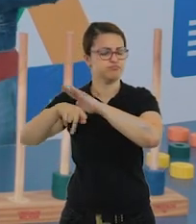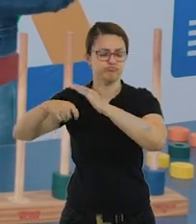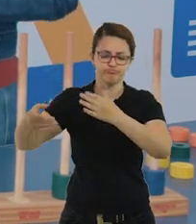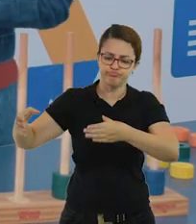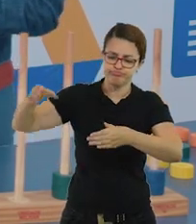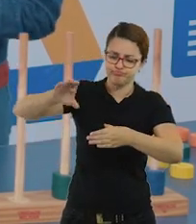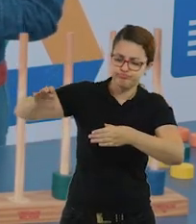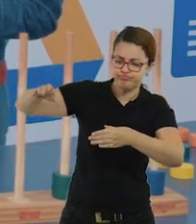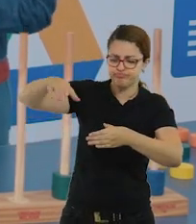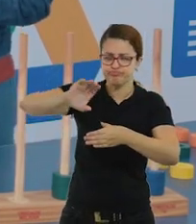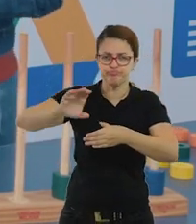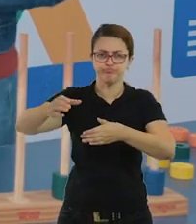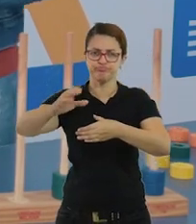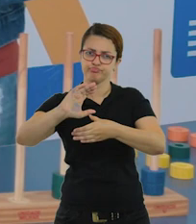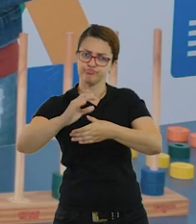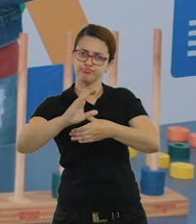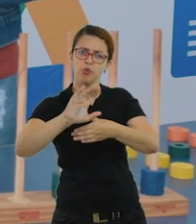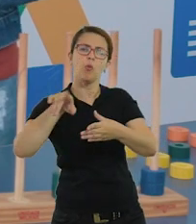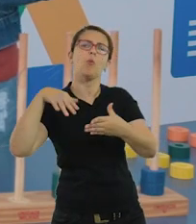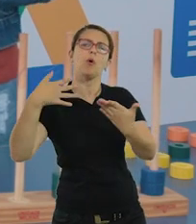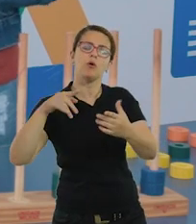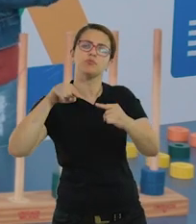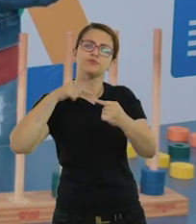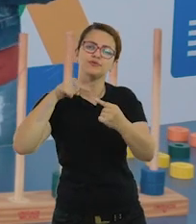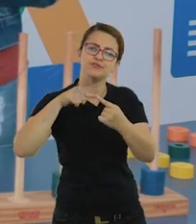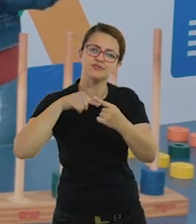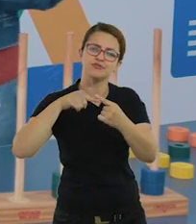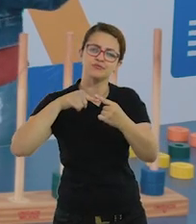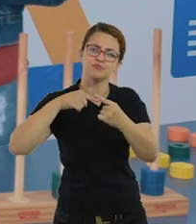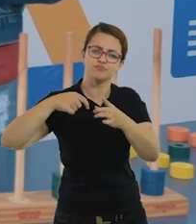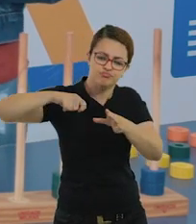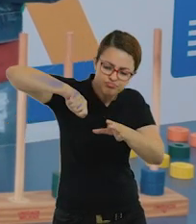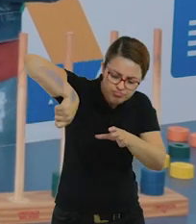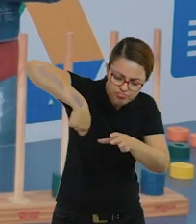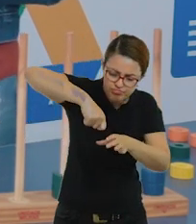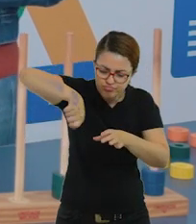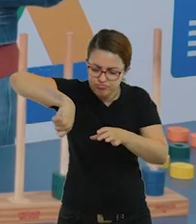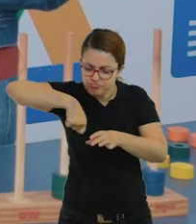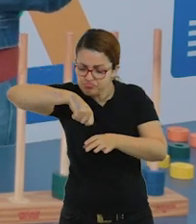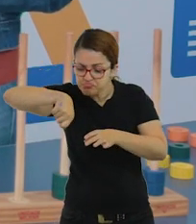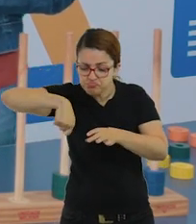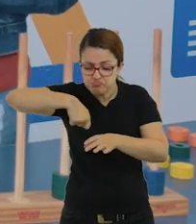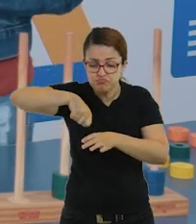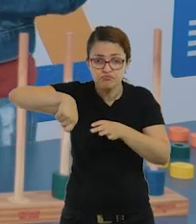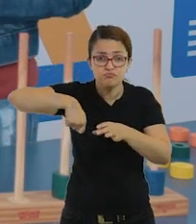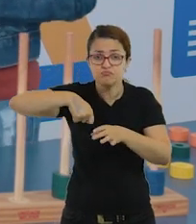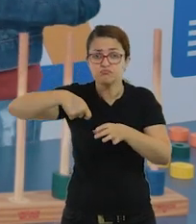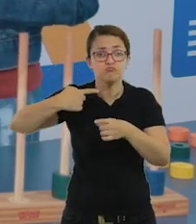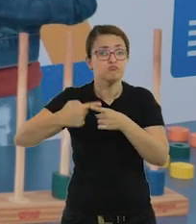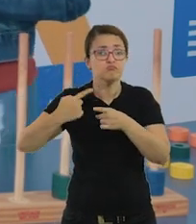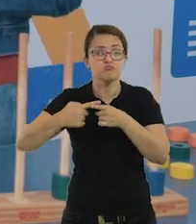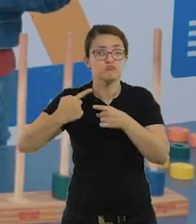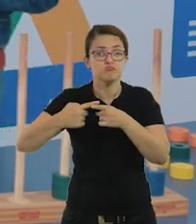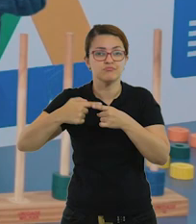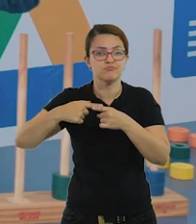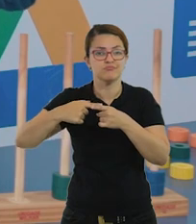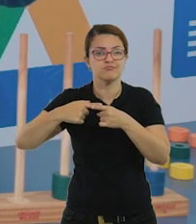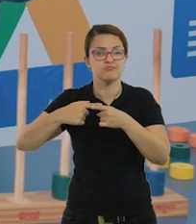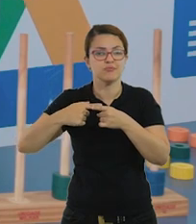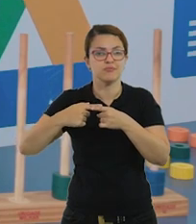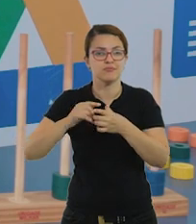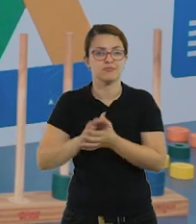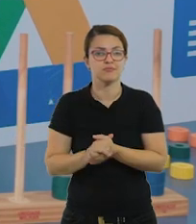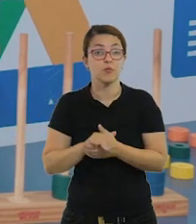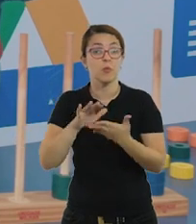aí. Pra que será que pode servir essa sopa aqui da bruxa, esse sopão que ela preparou, tá bom? Crie uma função para ela e escreve aí no seu caderno,